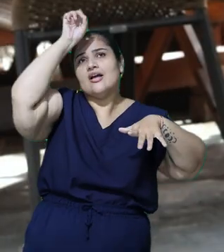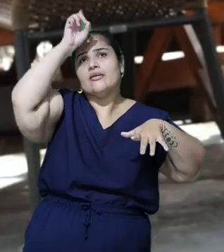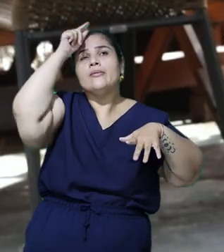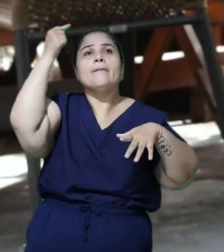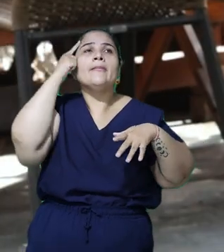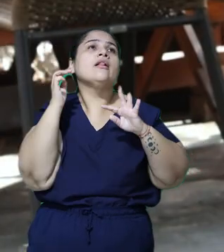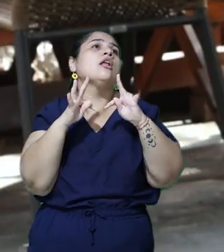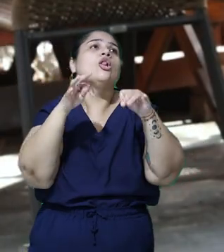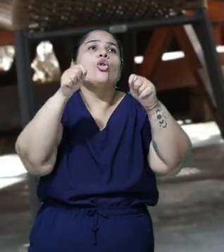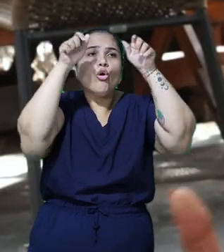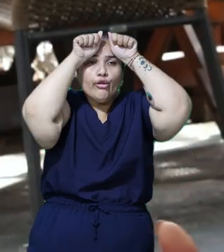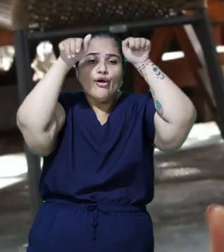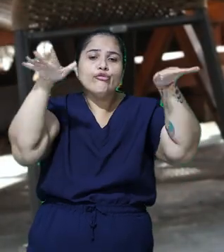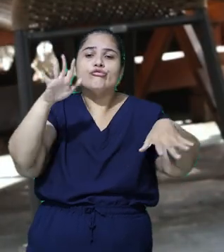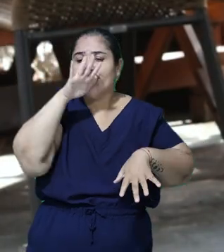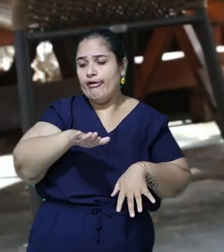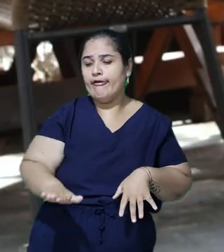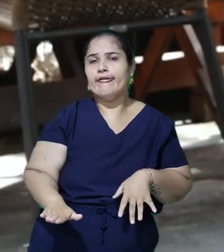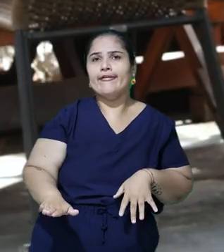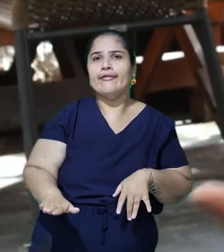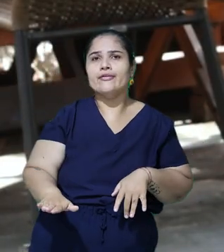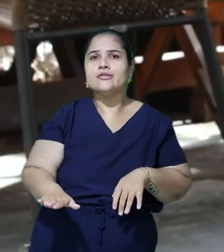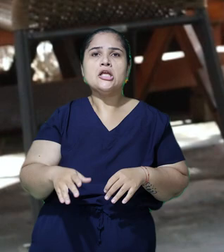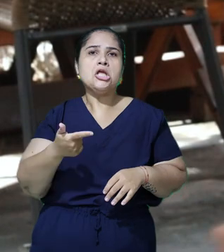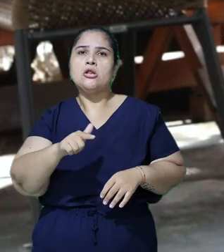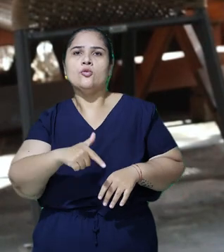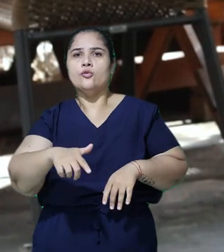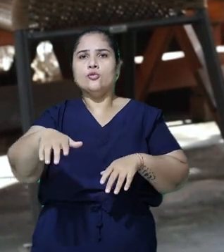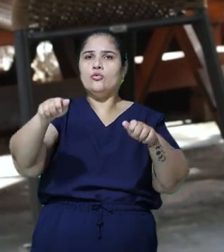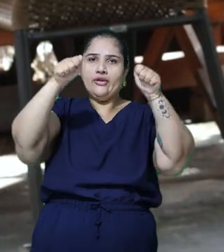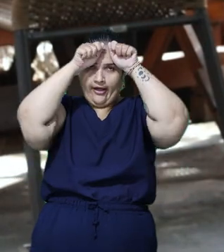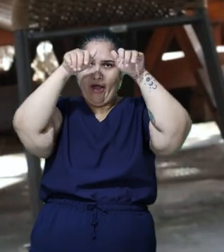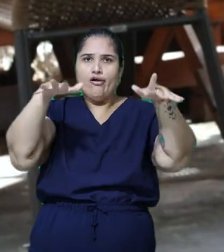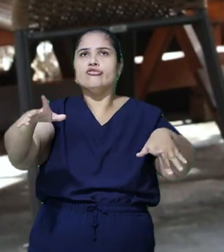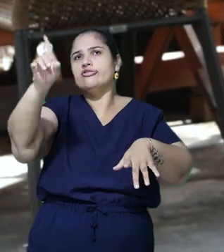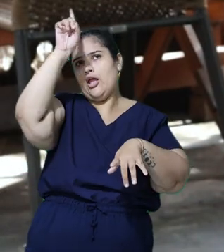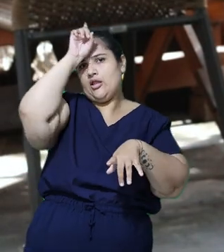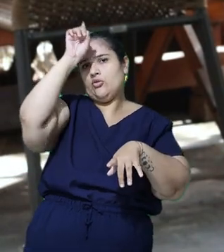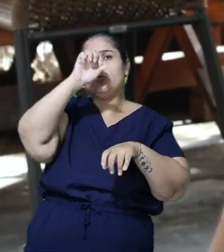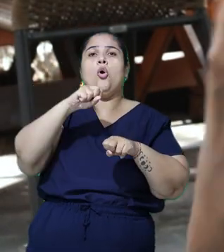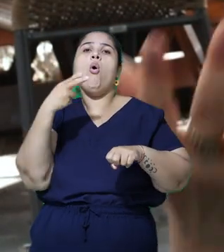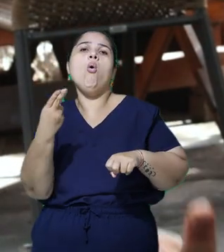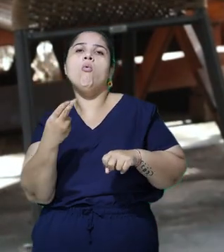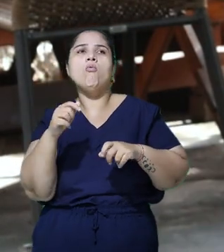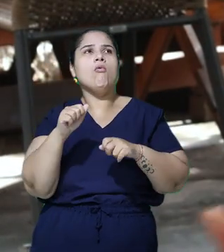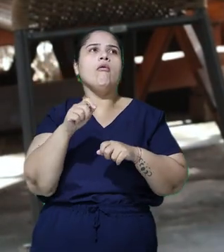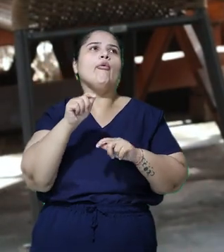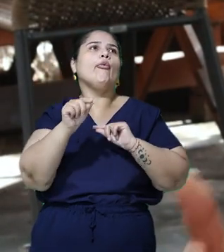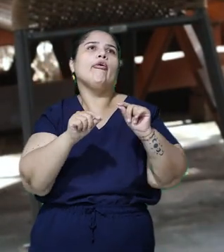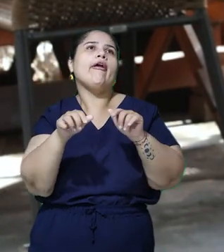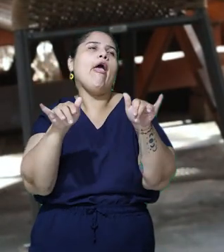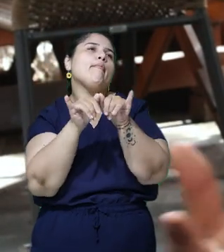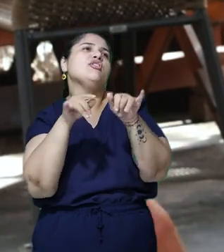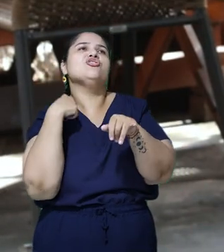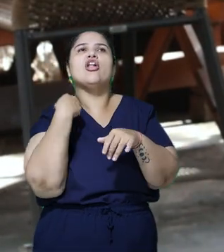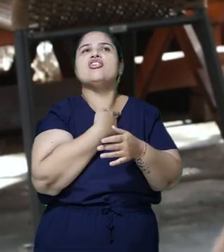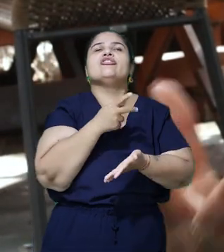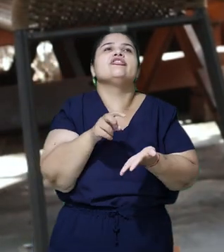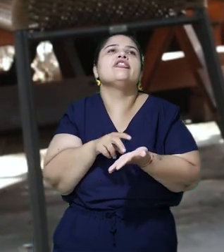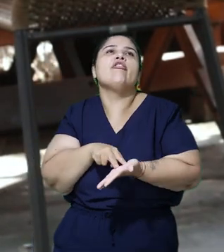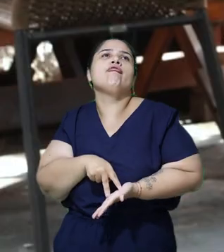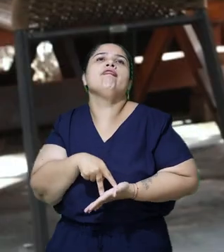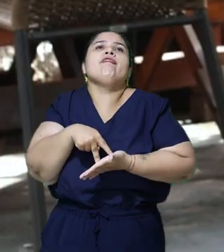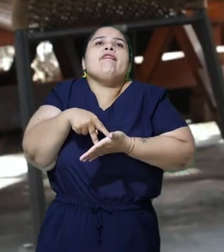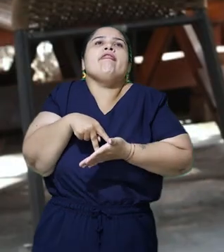criança, né? Então, ou que às vezes a gente quer chamar a atenção, quer aparecer, então foi atrás desse diagnóstico